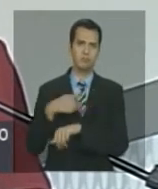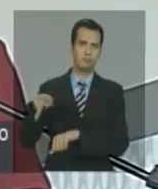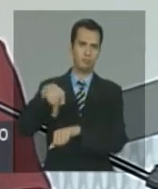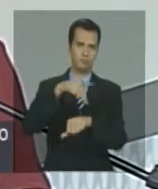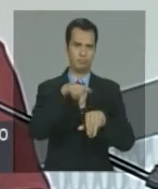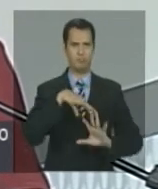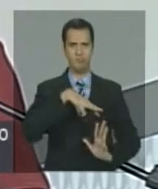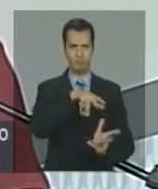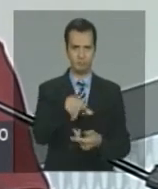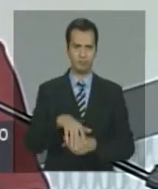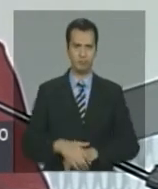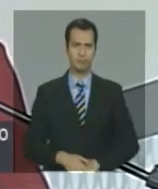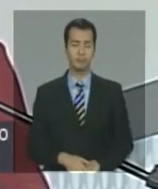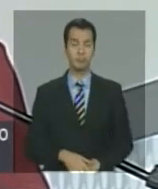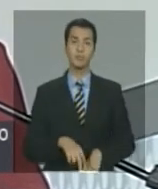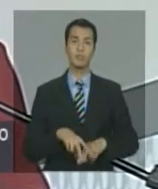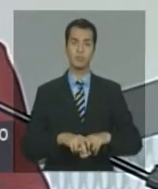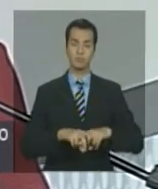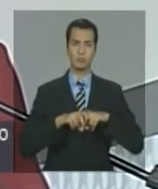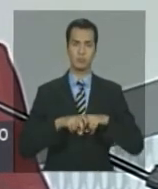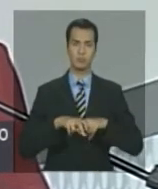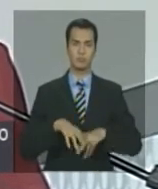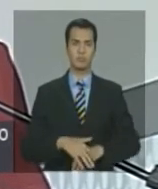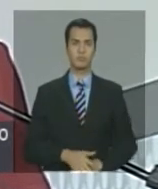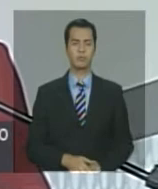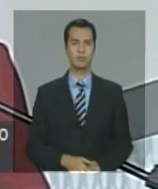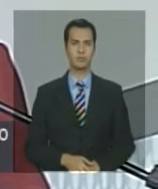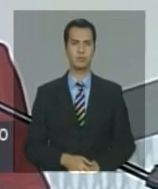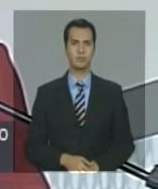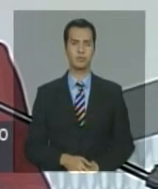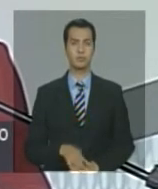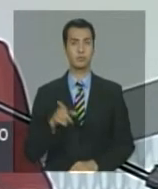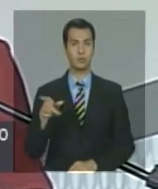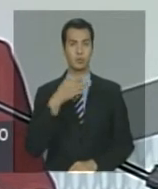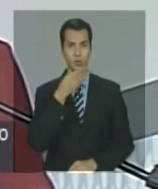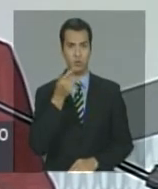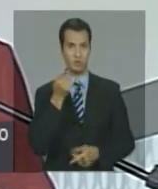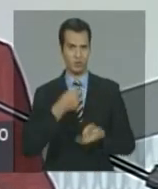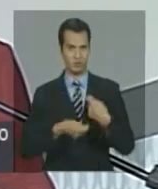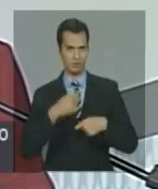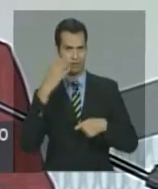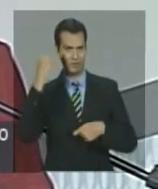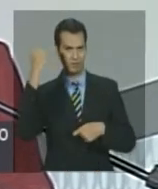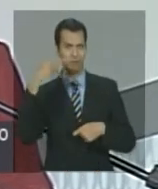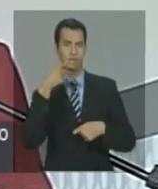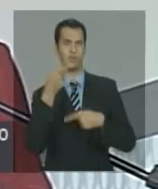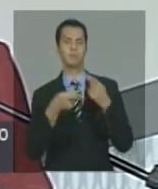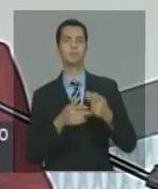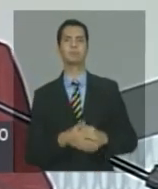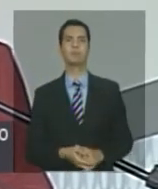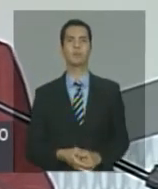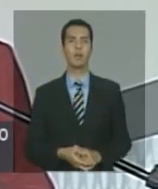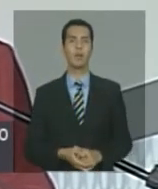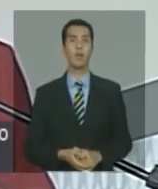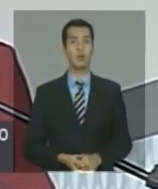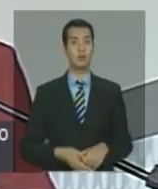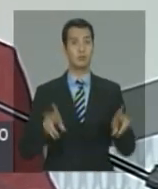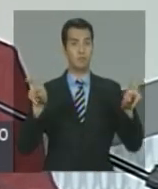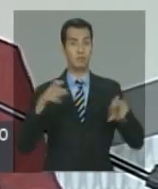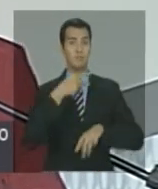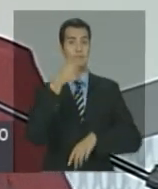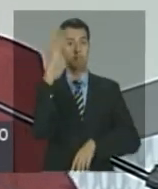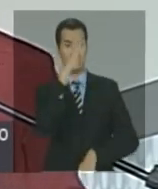isso, quando ele completa e diz que o Brasil encontrou uma maneira de